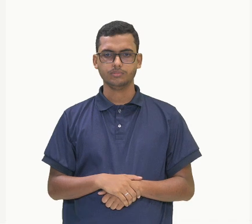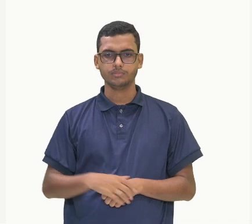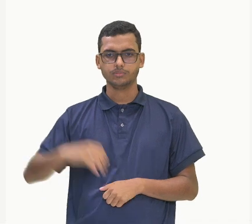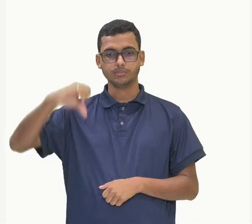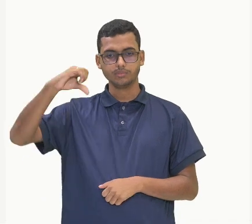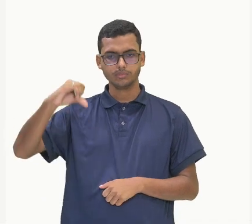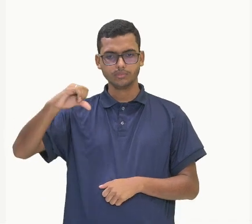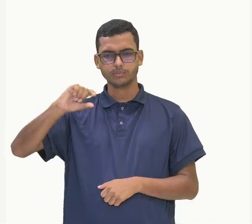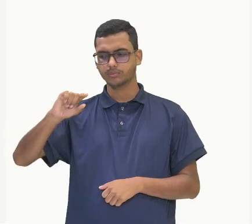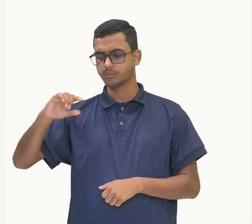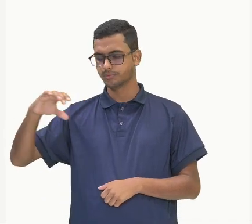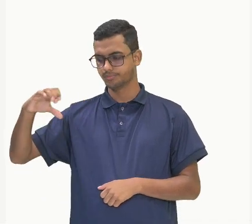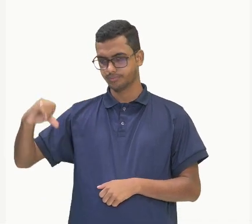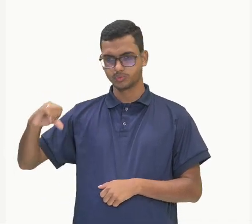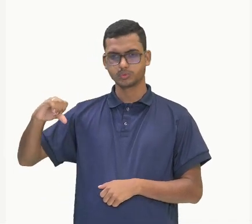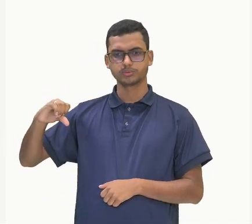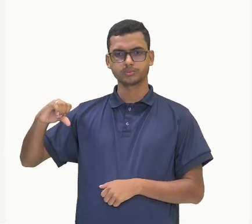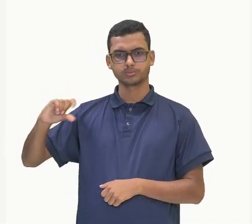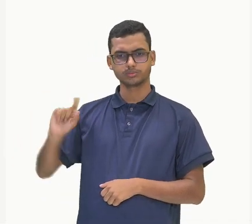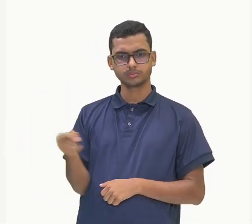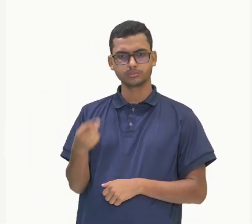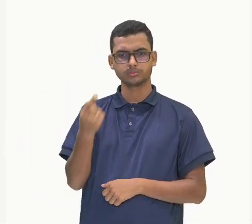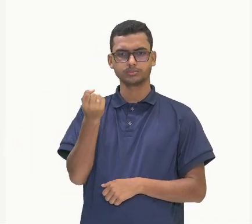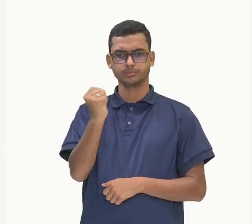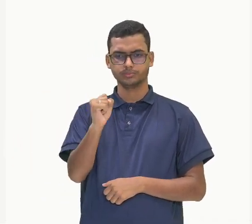9,80 com